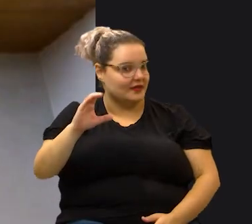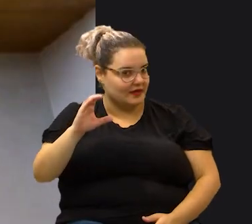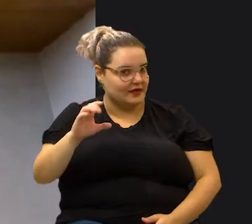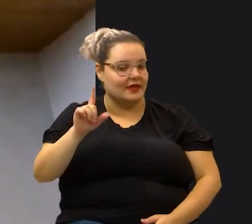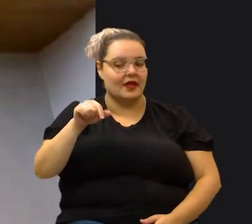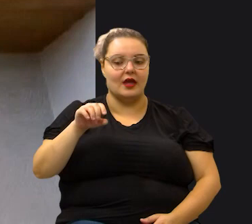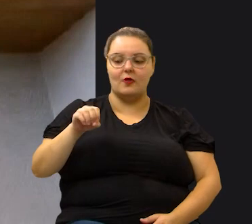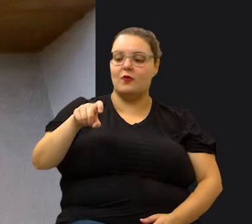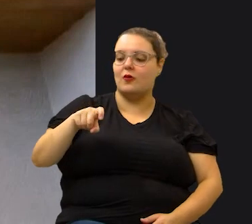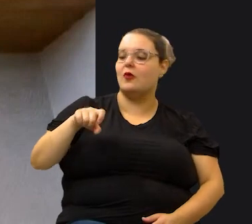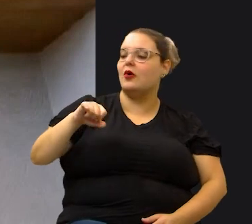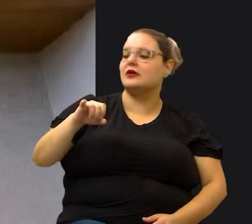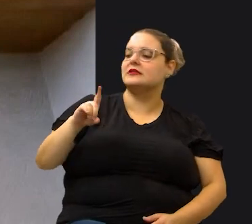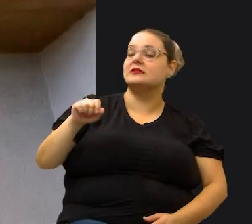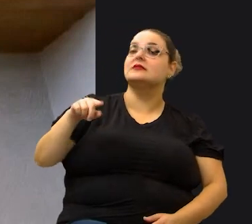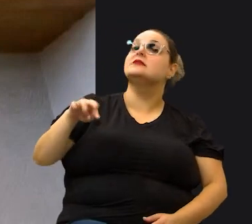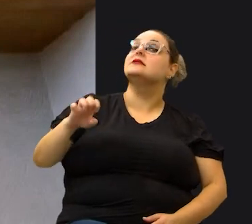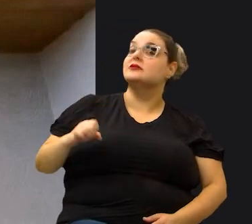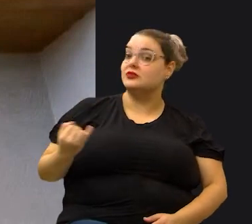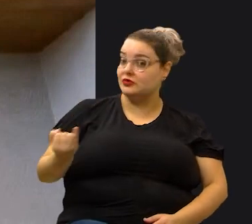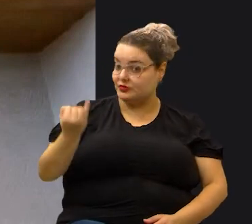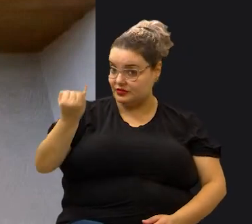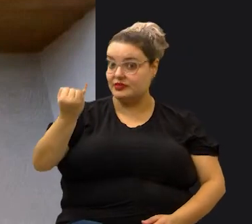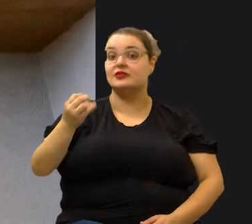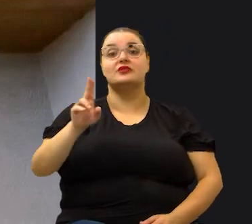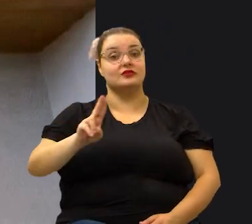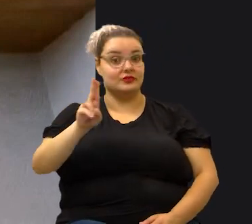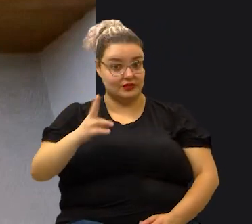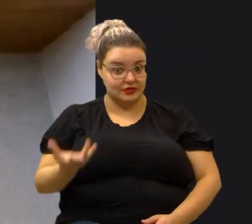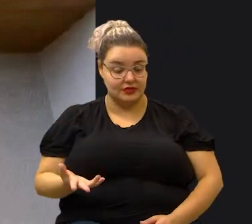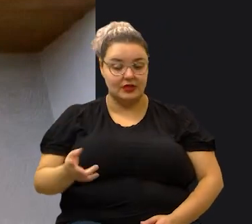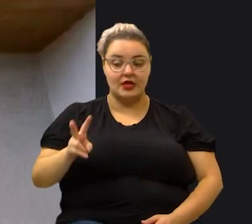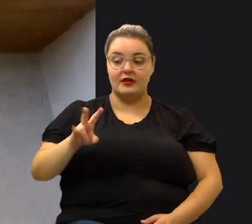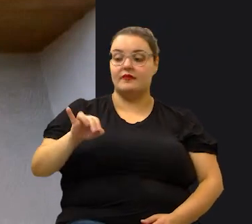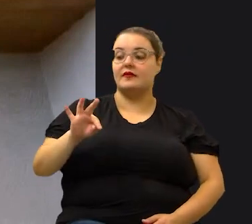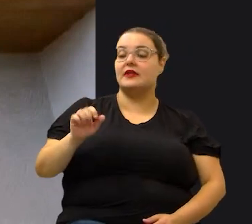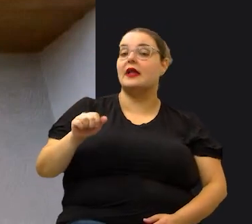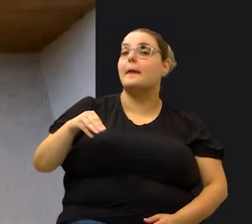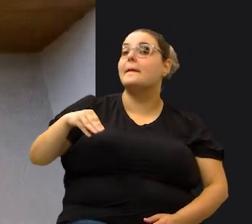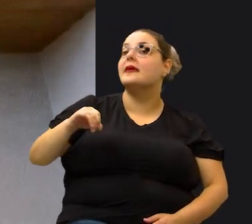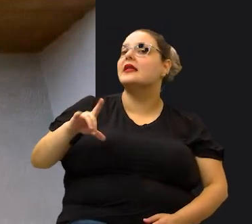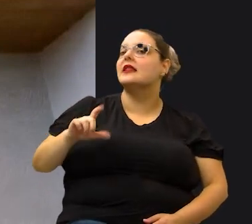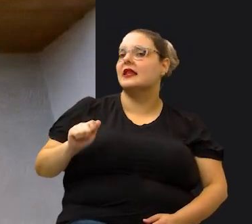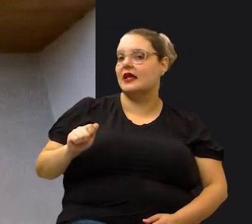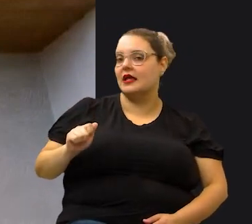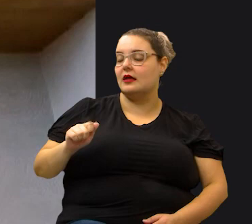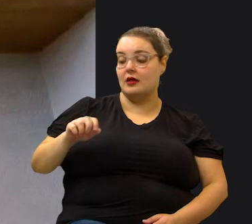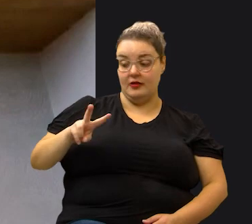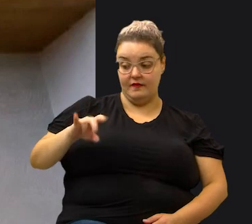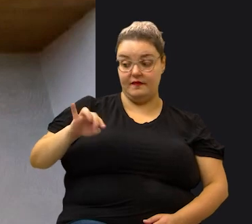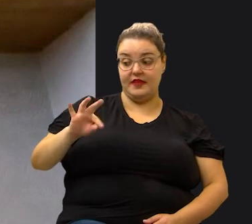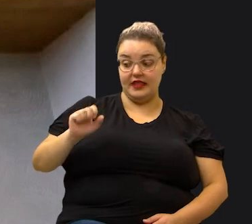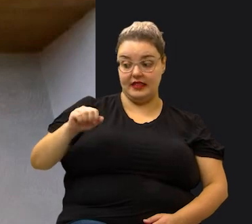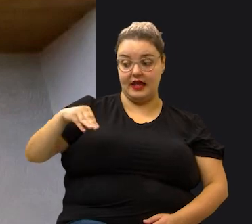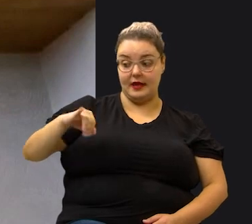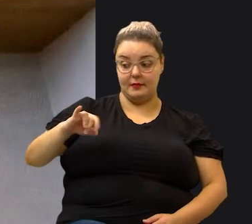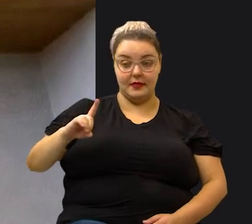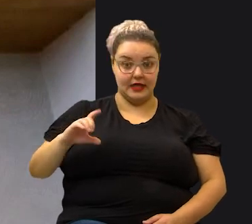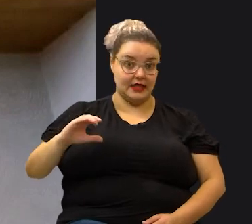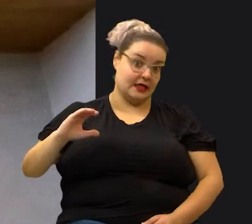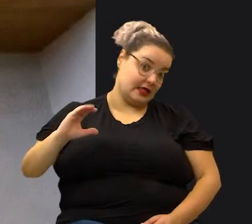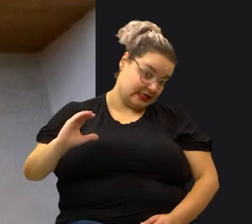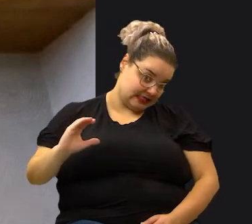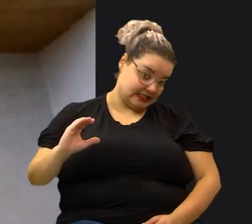C é um antioxidante super potente, muito utilizado mesmo. A gente usa a vitamina C porque, na verdade, ela não tem muito restrição de idade, nem provoca